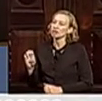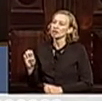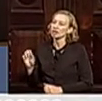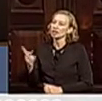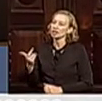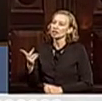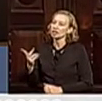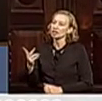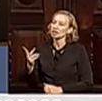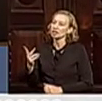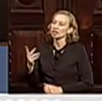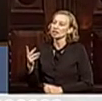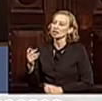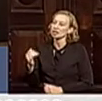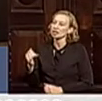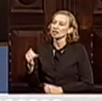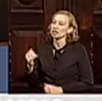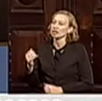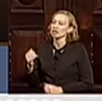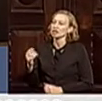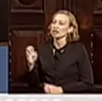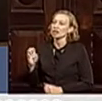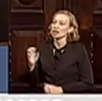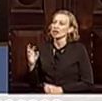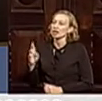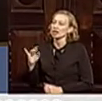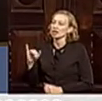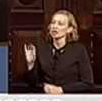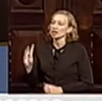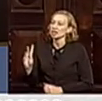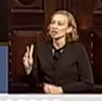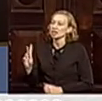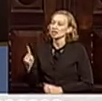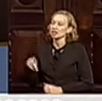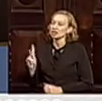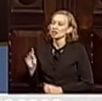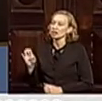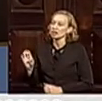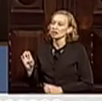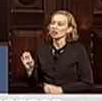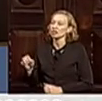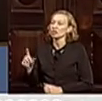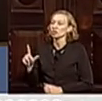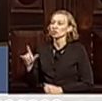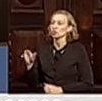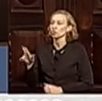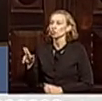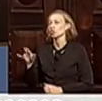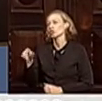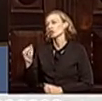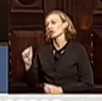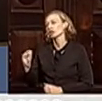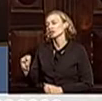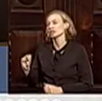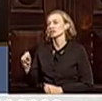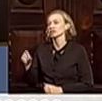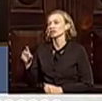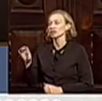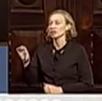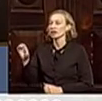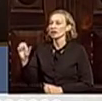Vinícius, Talita, Rebeca, Maria Eduarda Vieira, Arthur José, Lucas Rodrigues, Brian, Caio